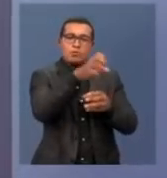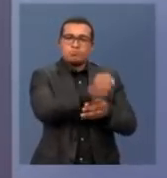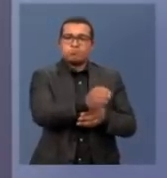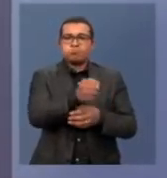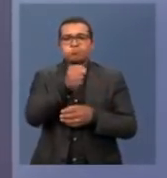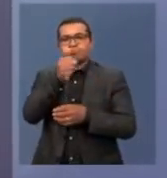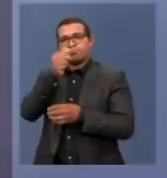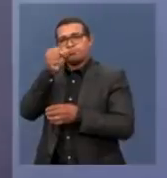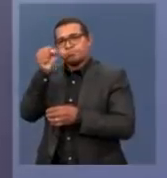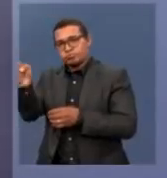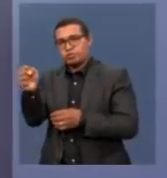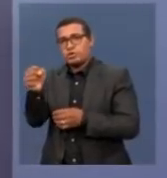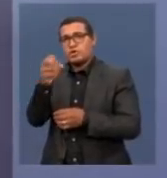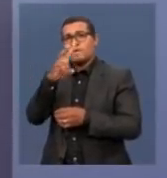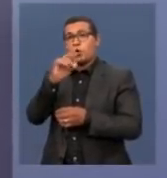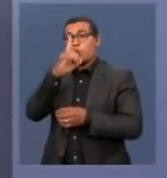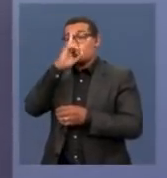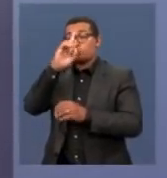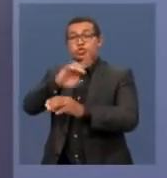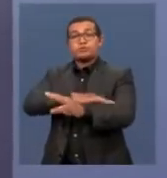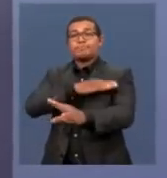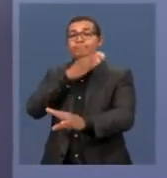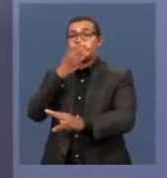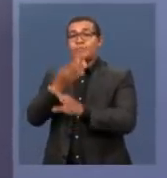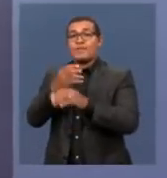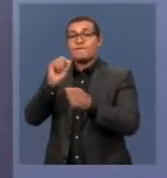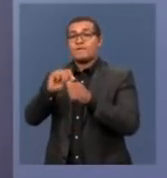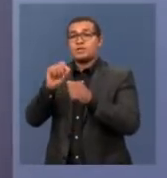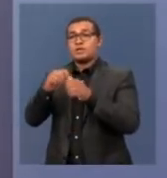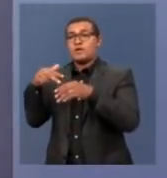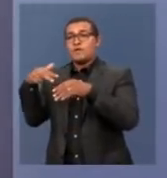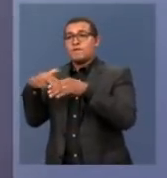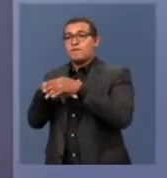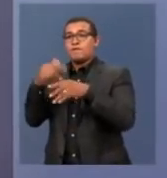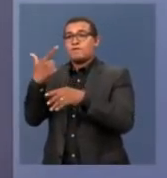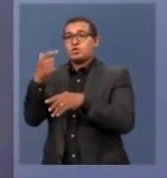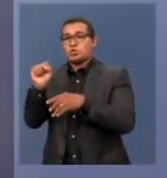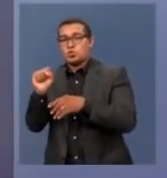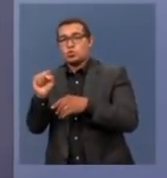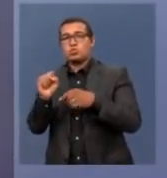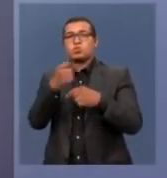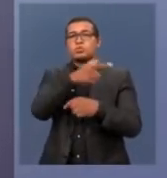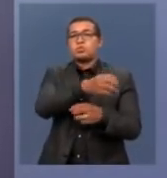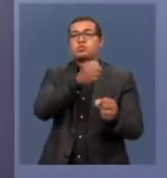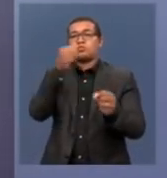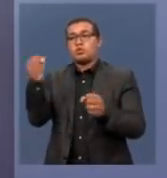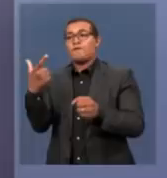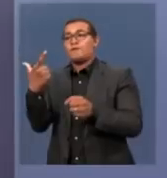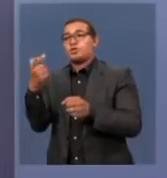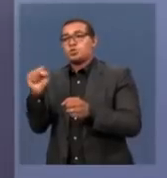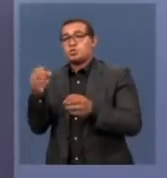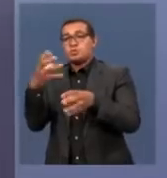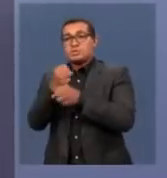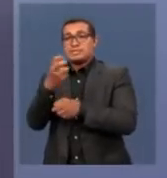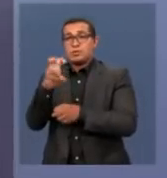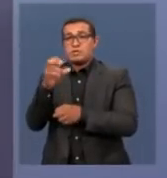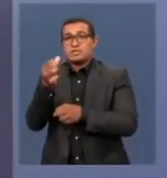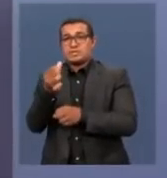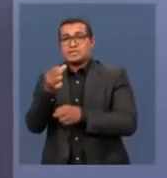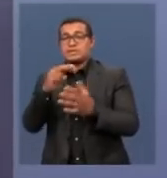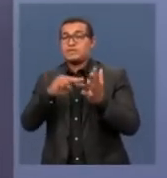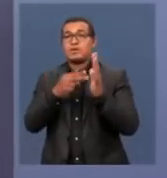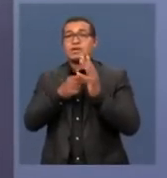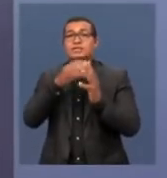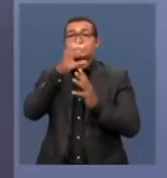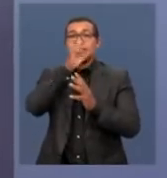14 à tarde num dia nós vamos fazer 28 no outro dia mas 2856 em dois finais de semanas uma acabar com a ressonância